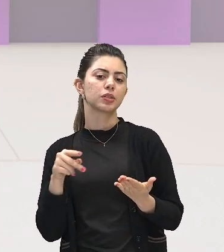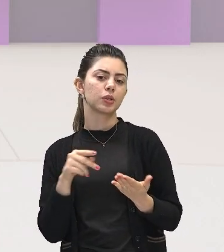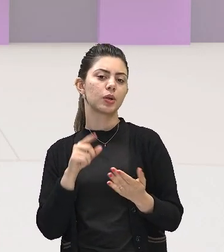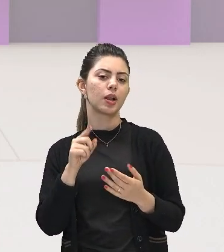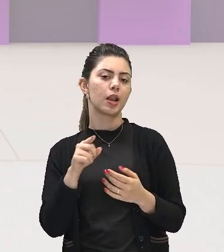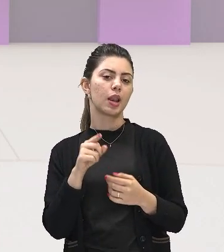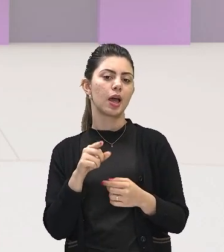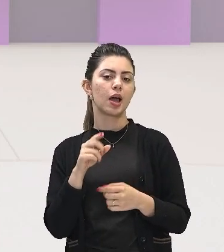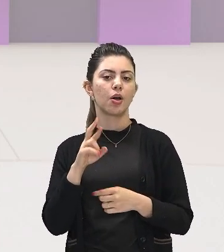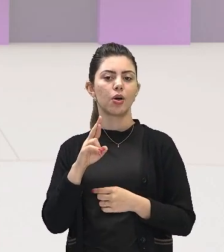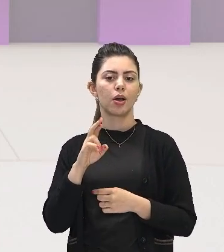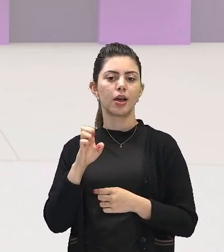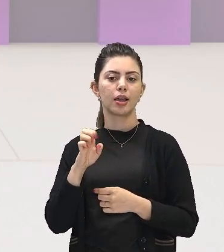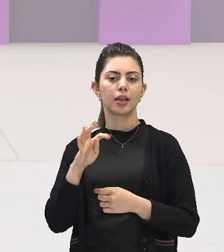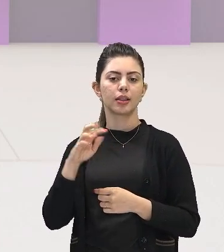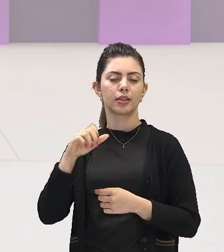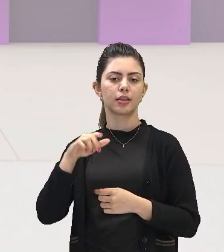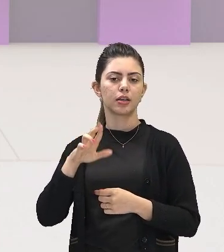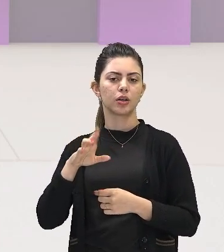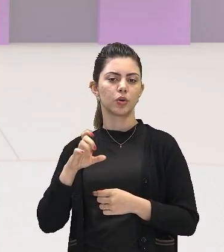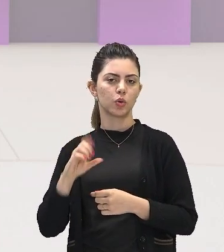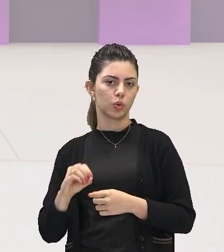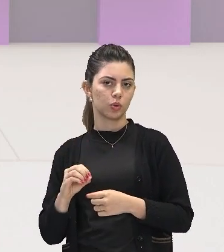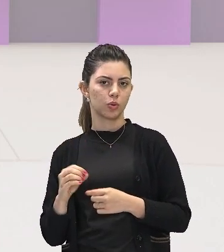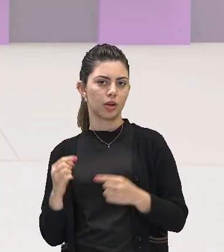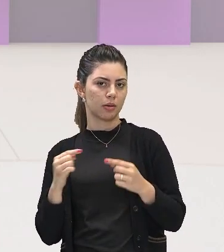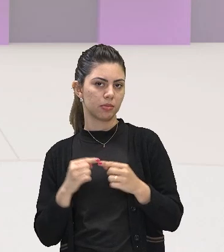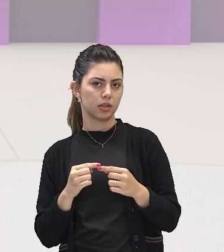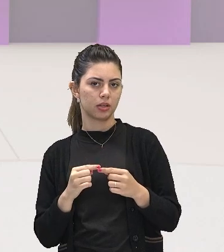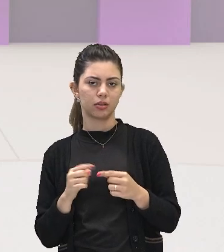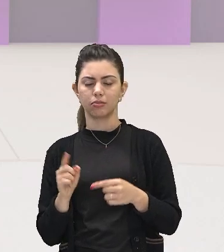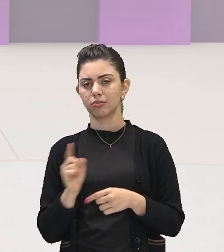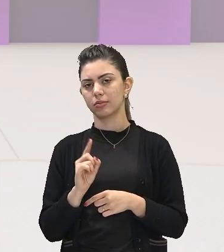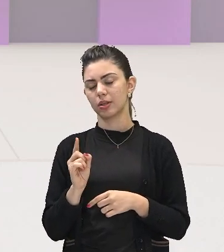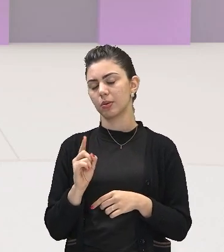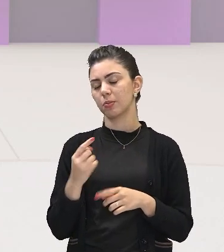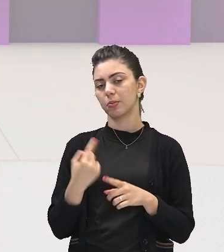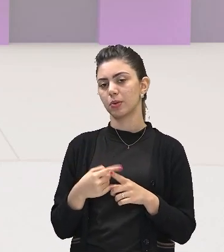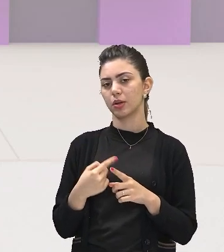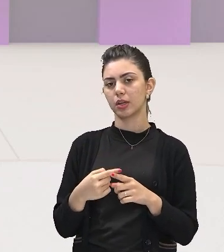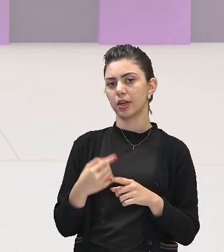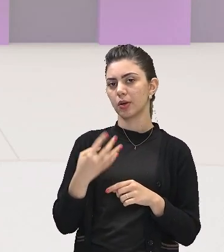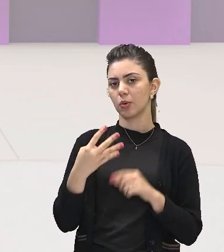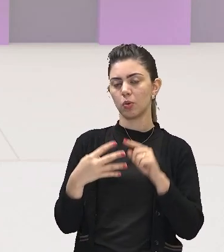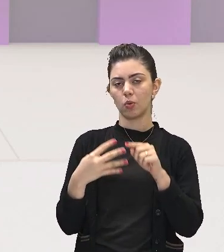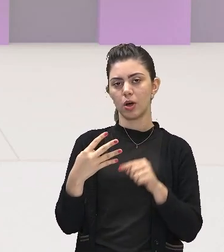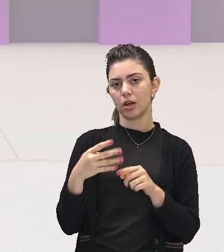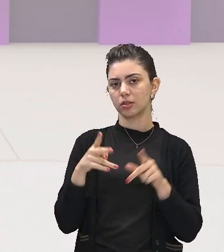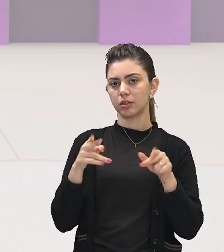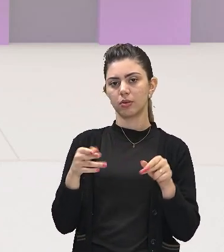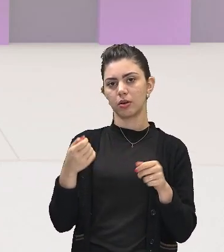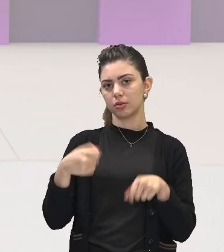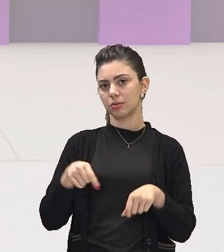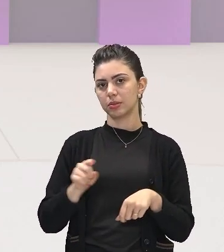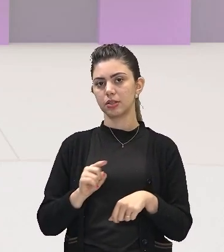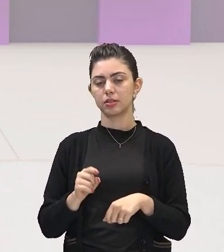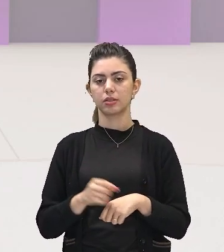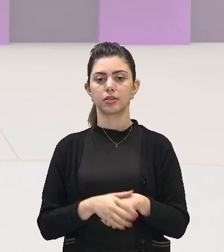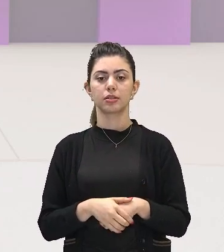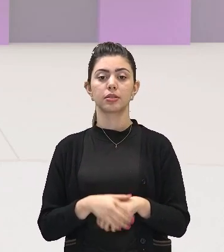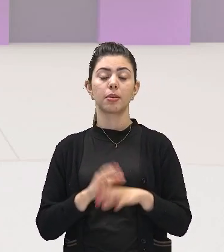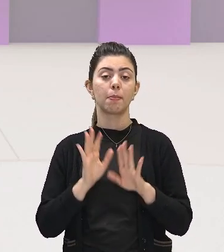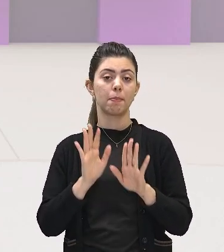polígono regular? Não, porque o retângulo ele não precisa ter os 4 lados iguais, tá bom?